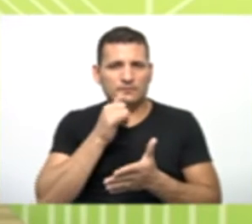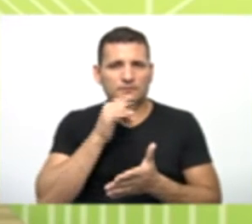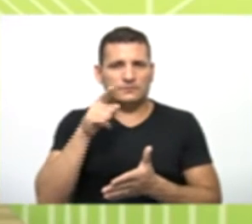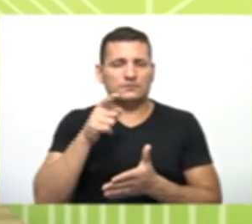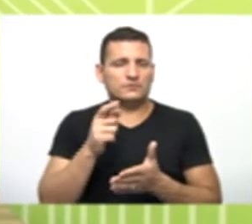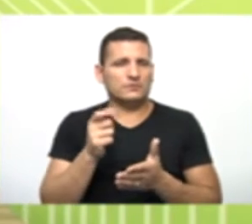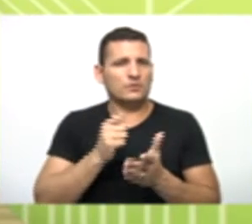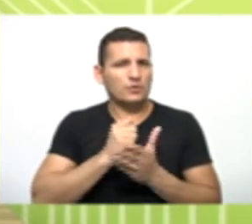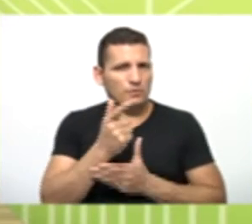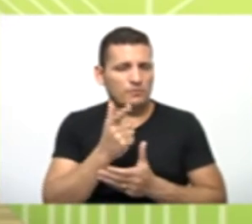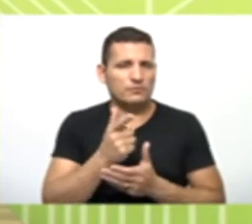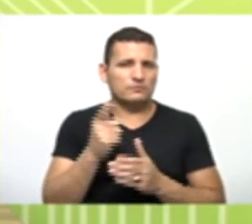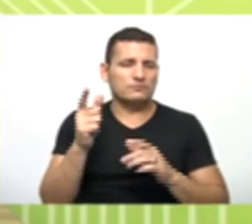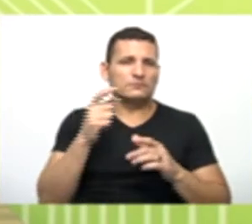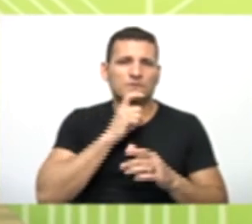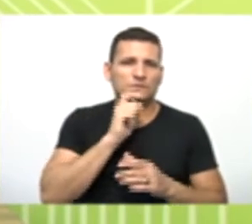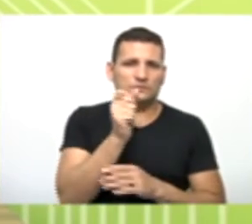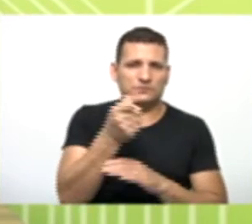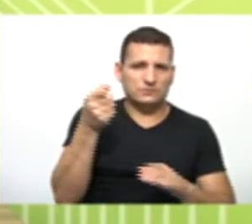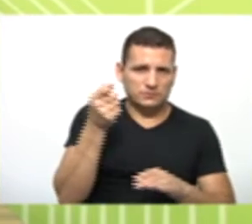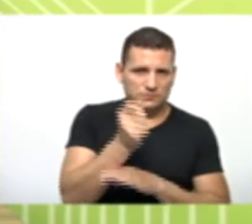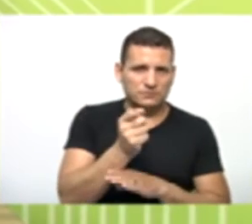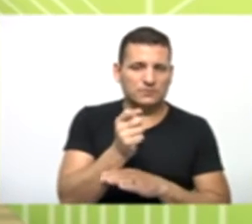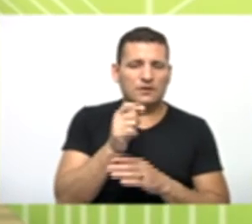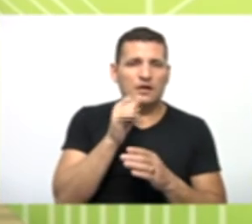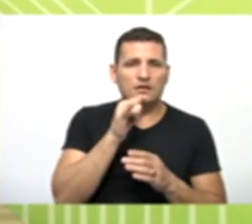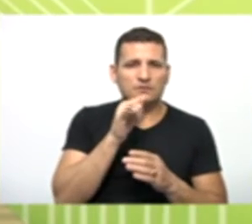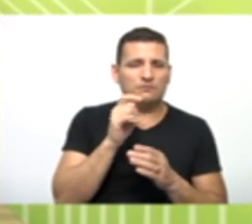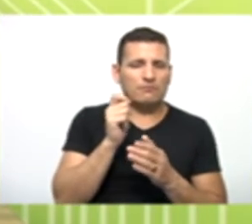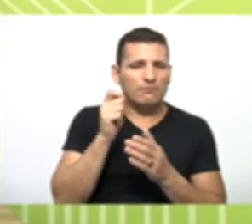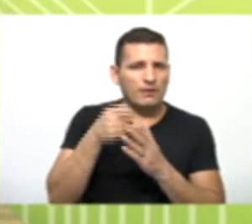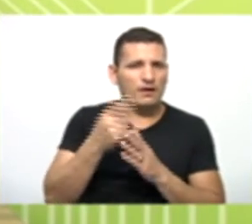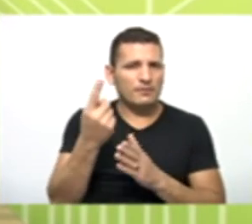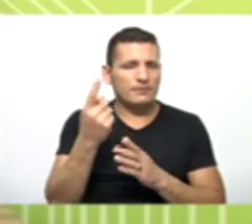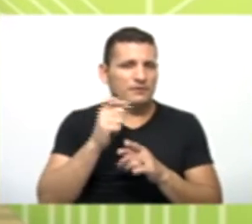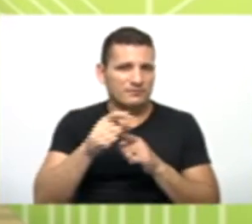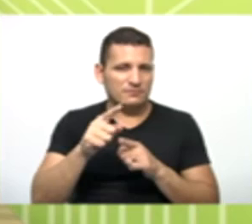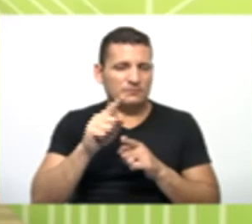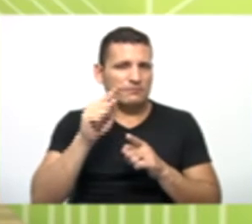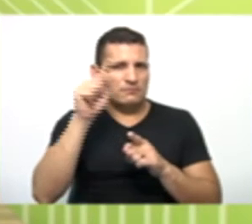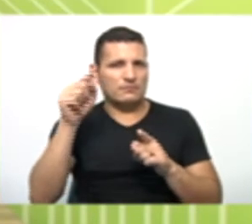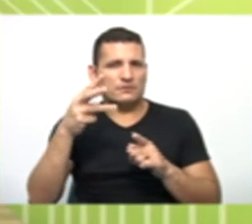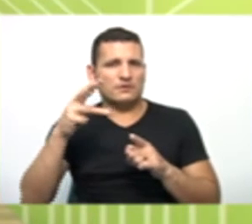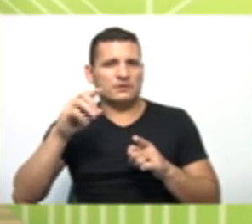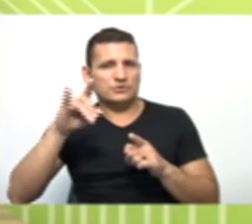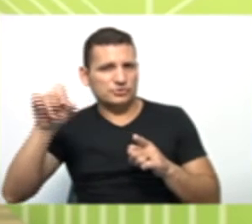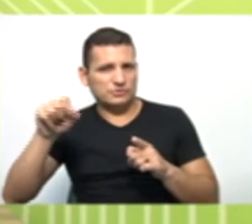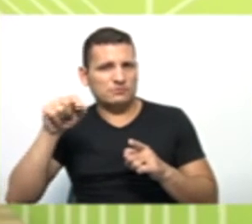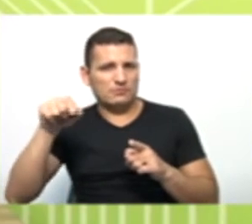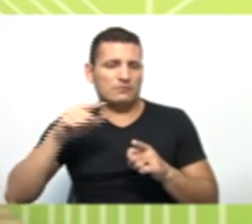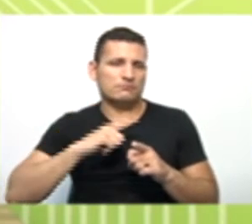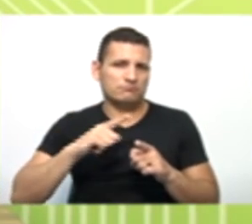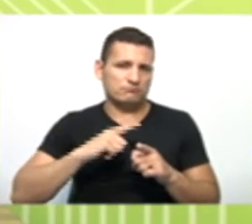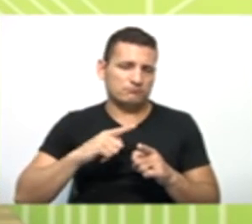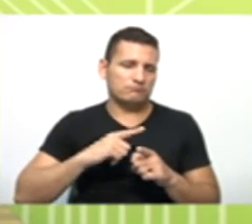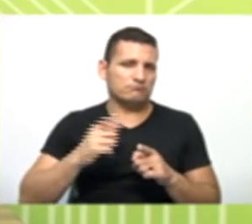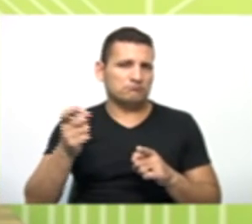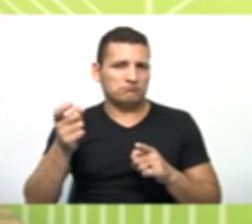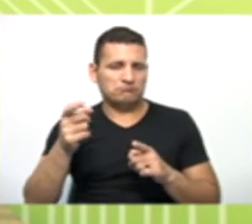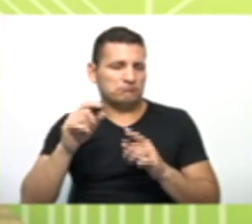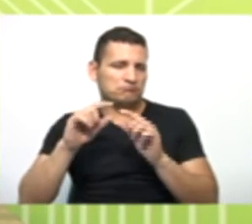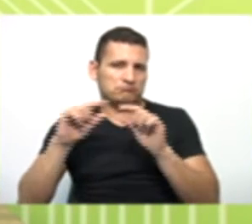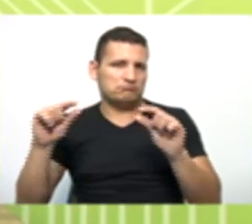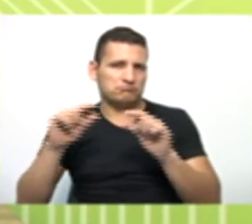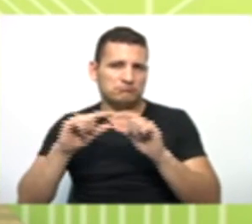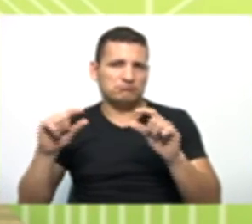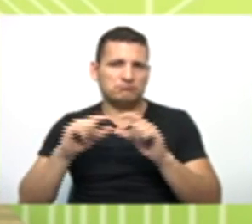uma geladeira e o primeiro pagamento é daqui a 30 dias, você vai utilizar uma fórmula e ela vai ter uma informação X. Se o primeiro pagamento